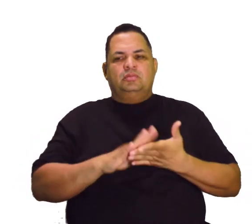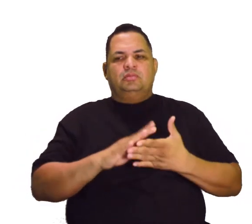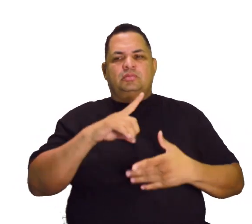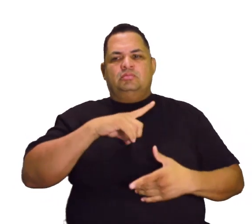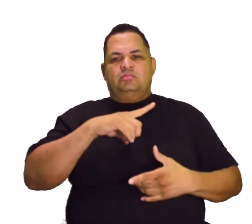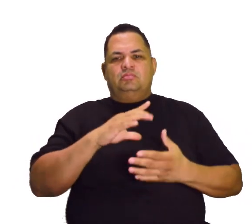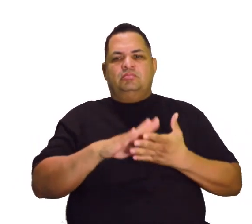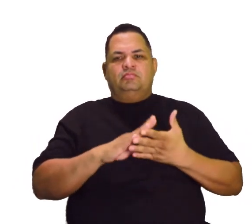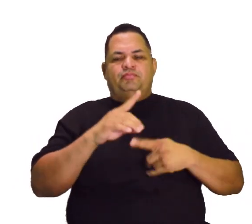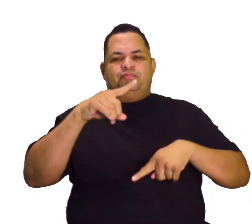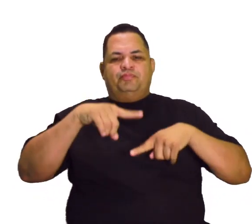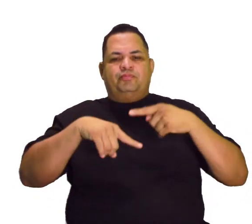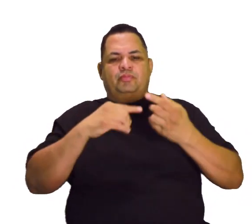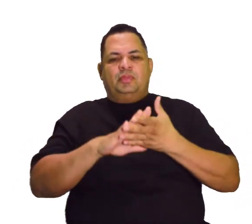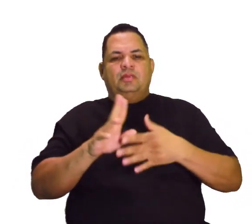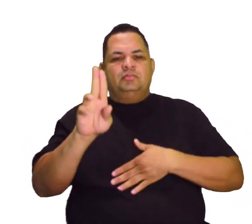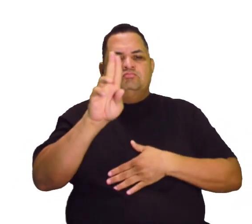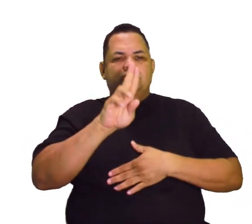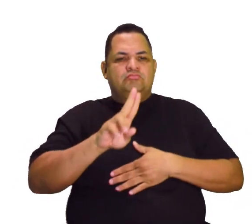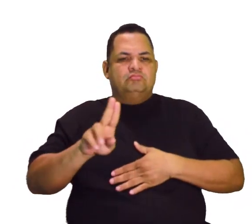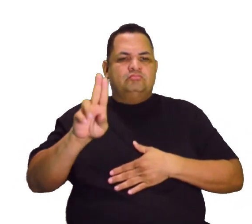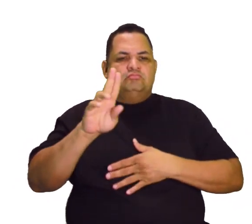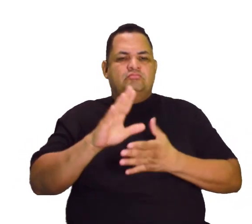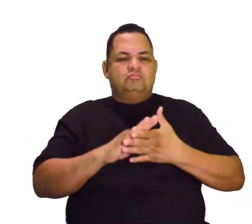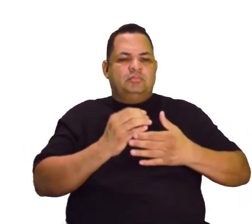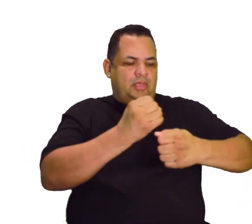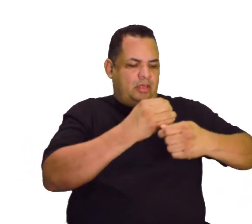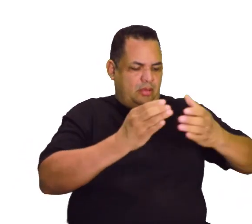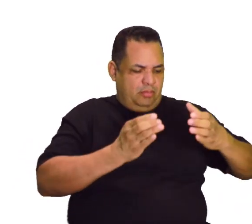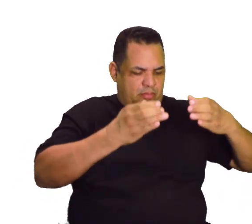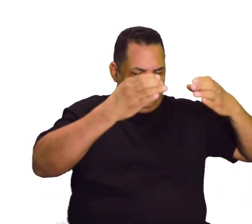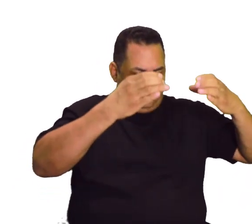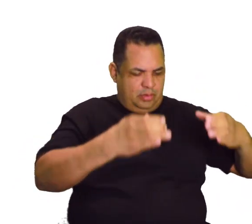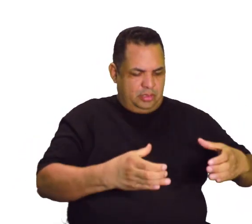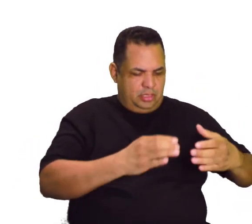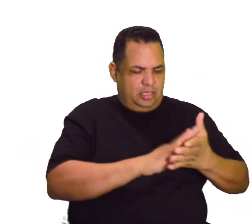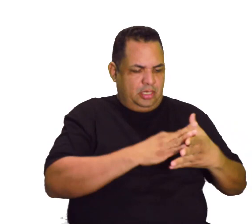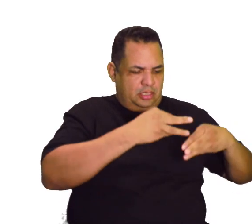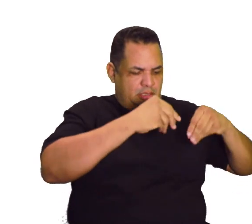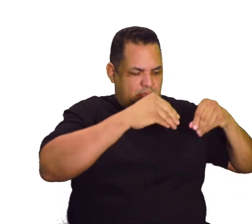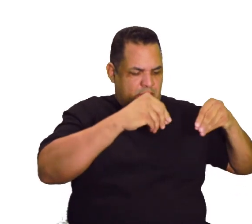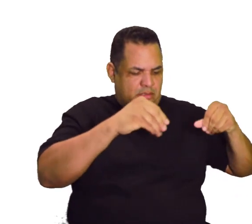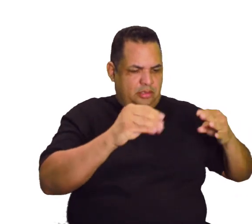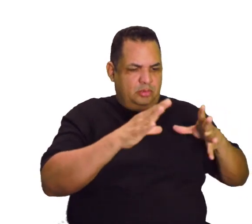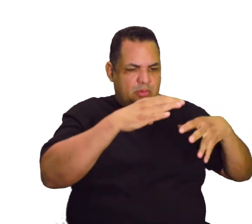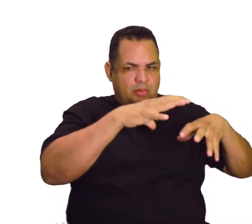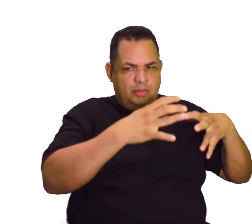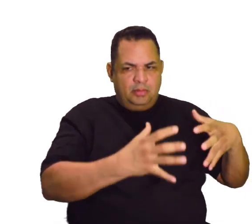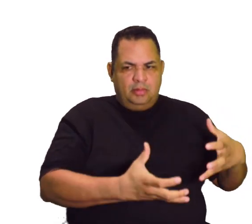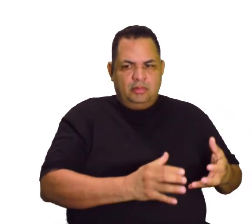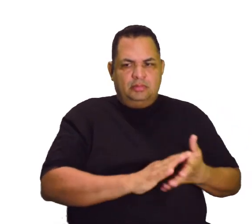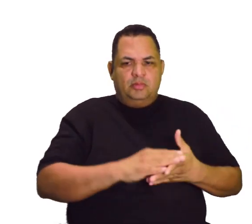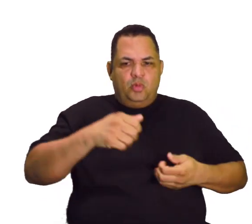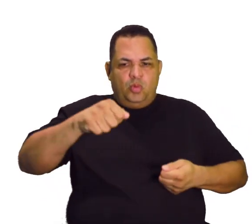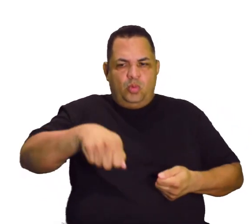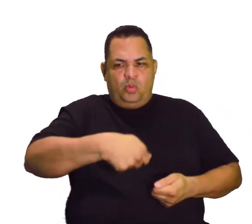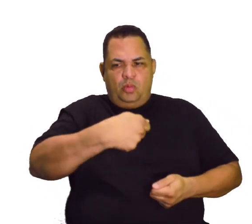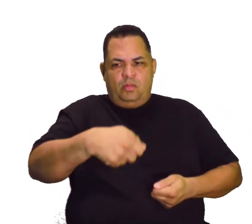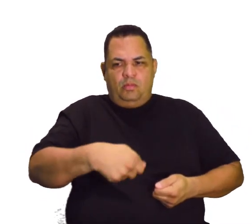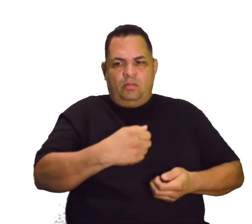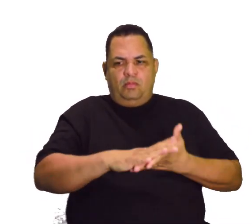mas de objetos utilitários, como uma panela de barro é um objeto utilitário, as